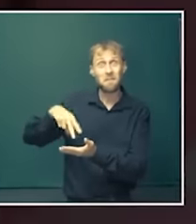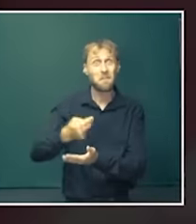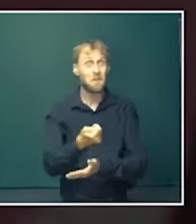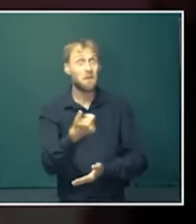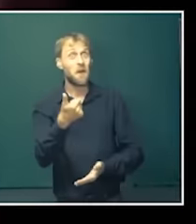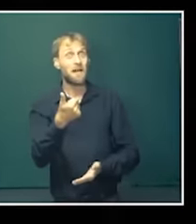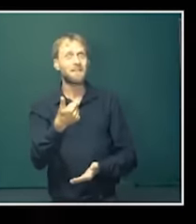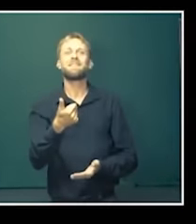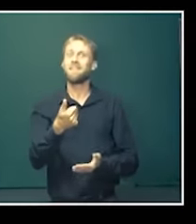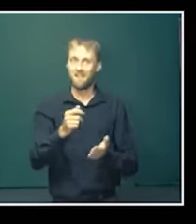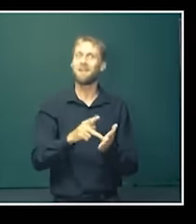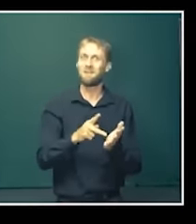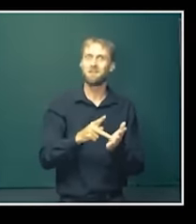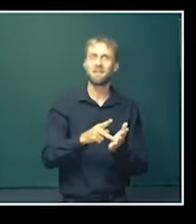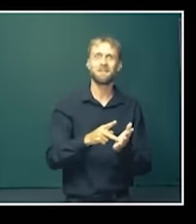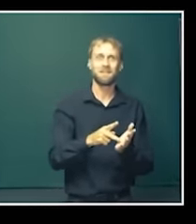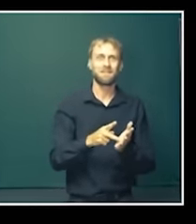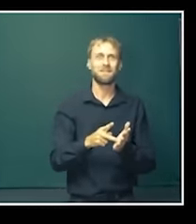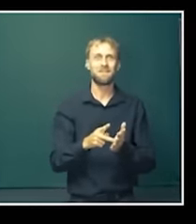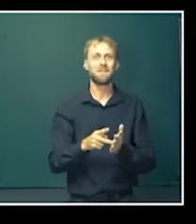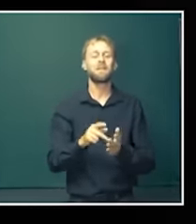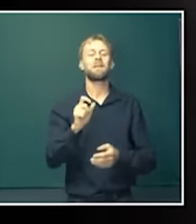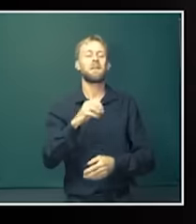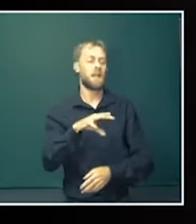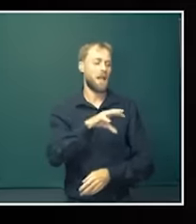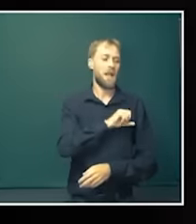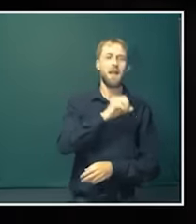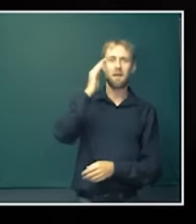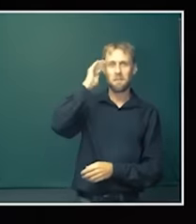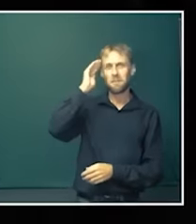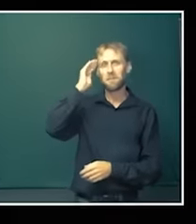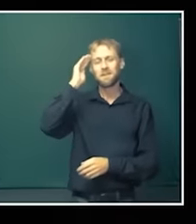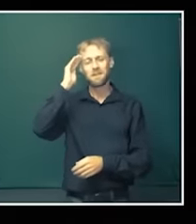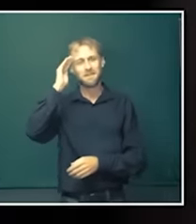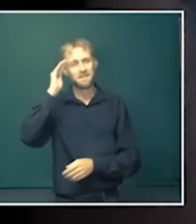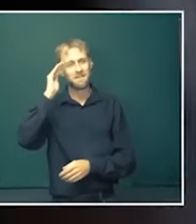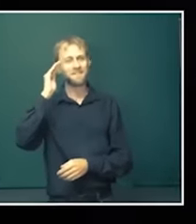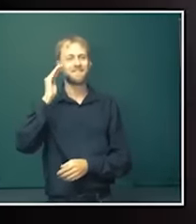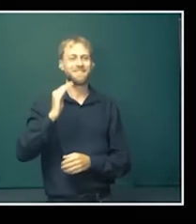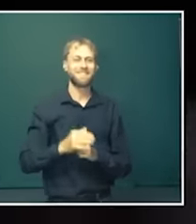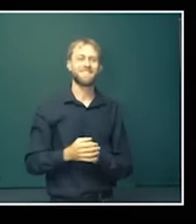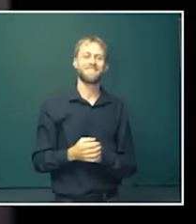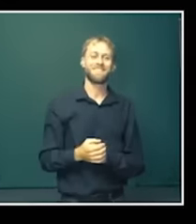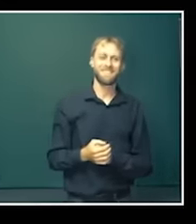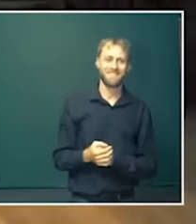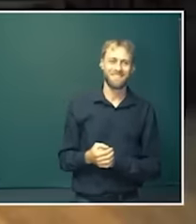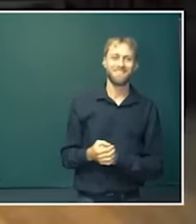ama sempre entende. Ô, papai, que orgulho.